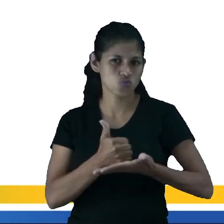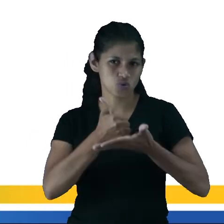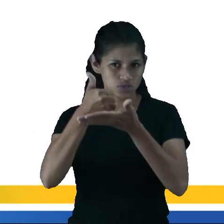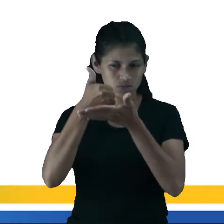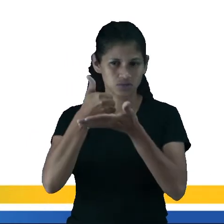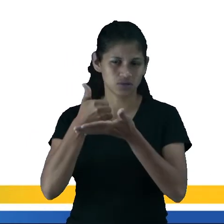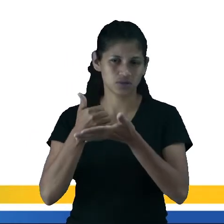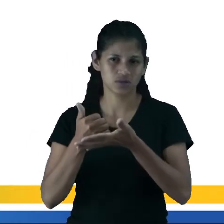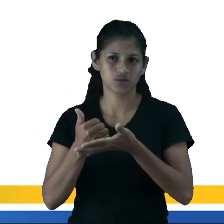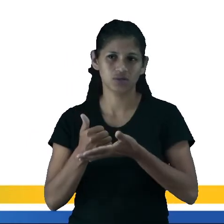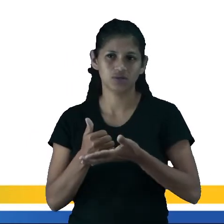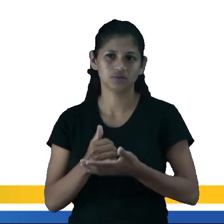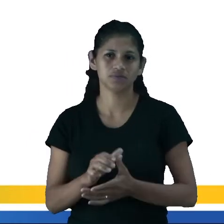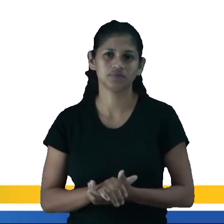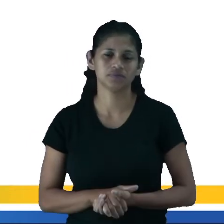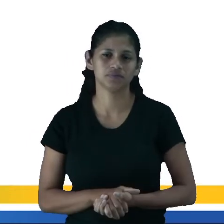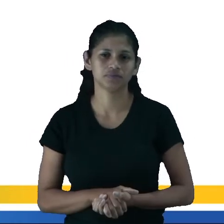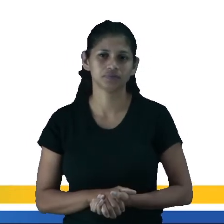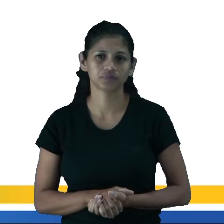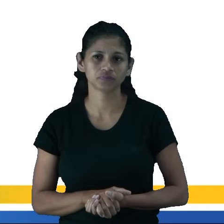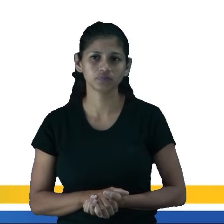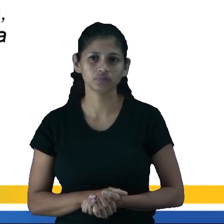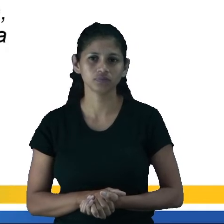né? Para algumas pessoas também.